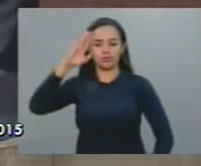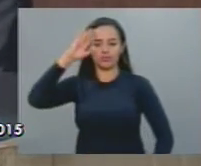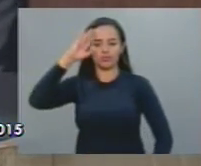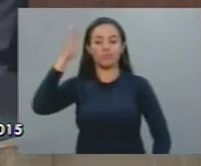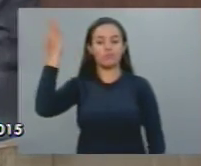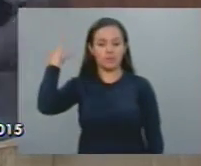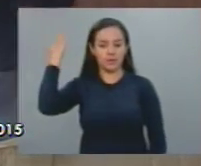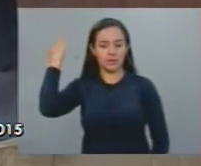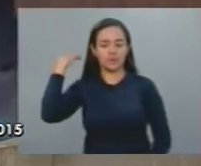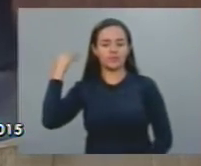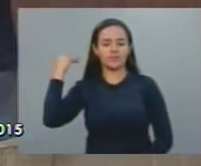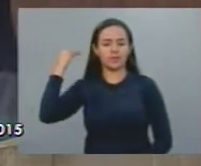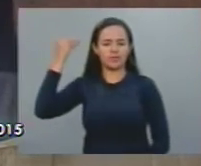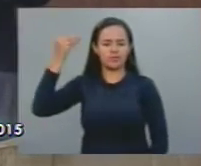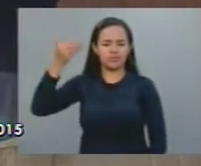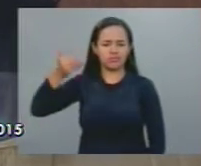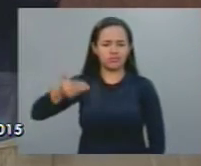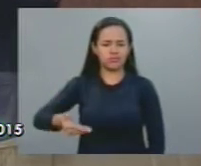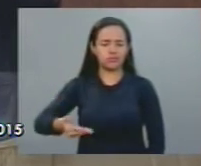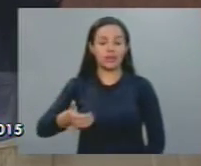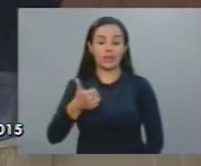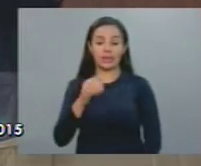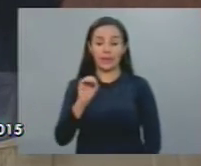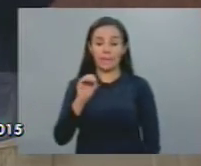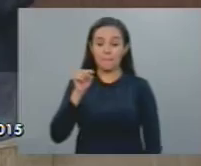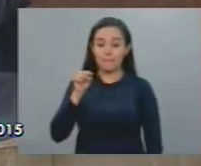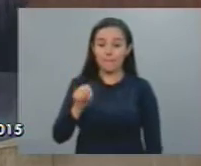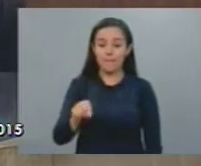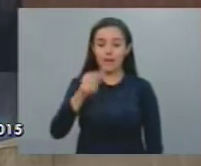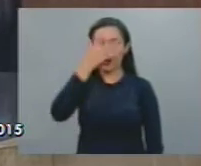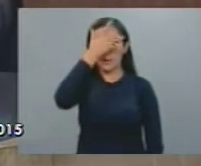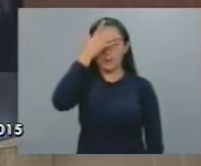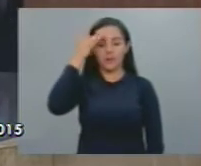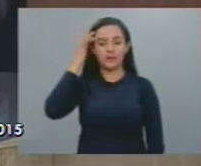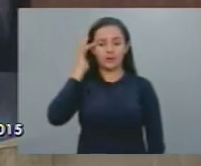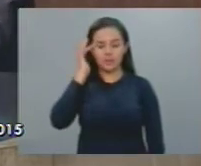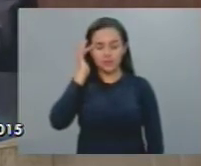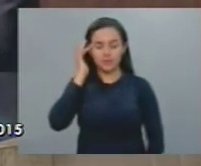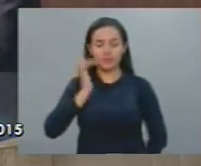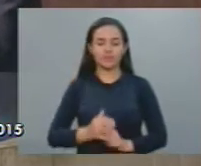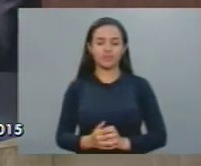para cá, 10 mil pessoas